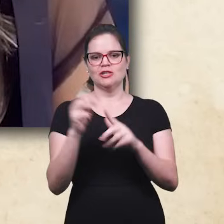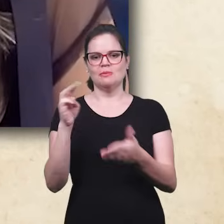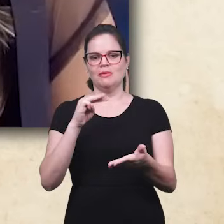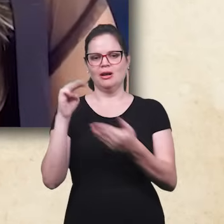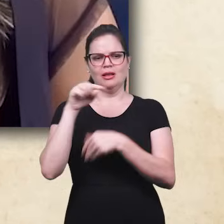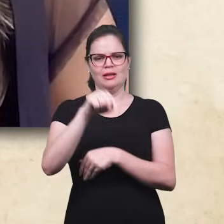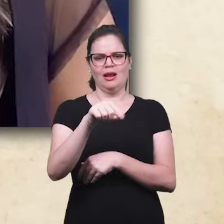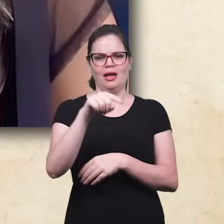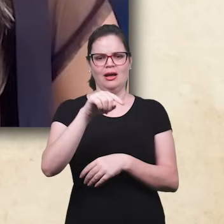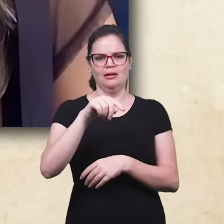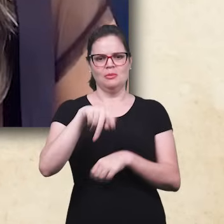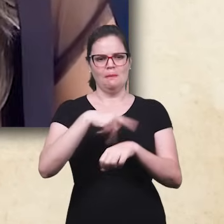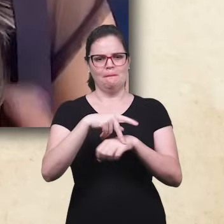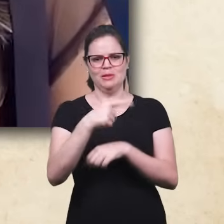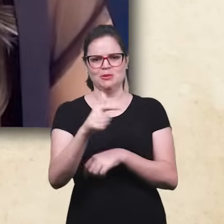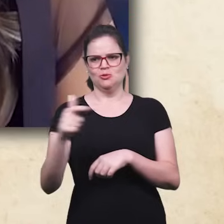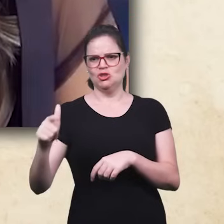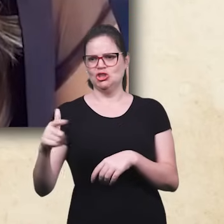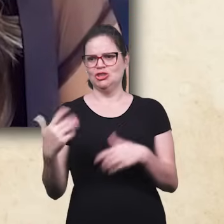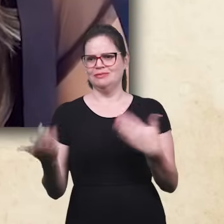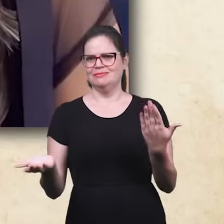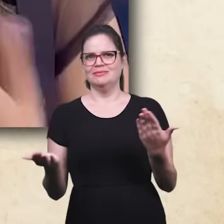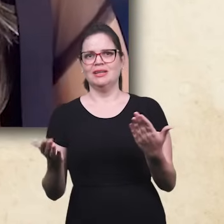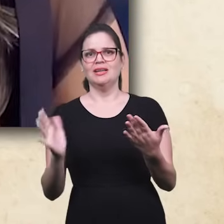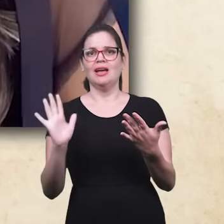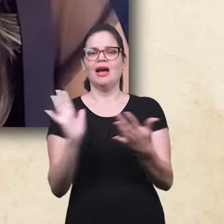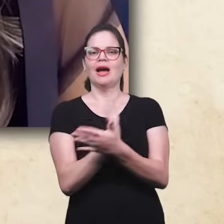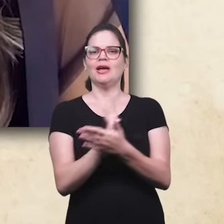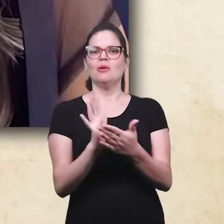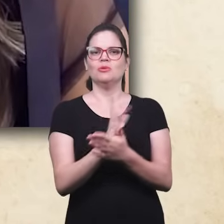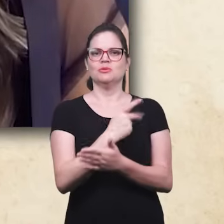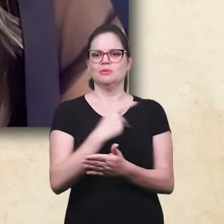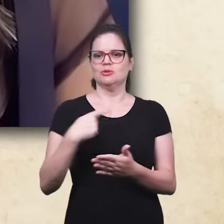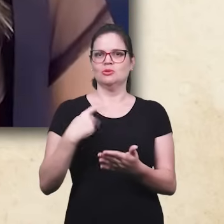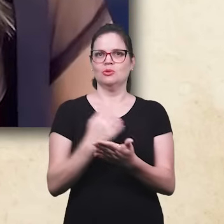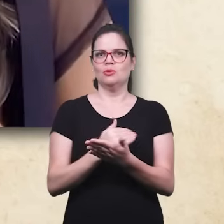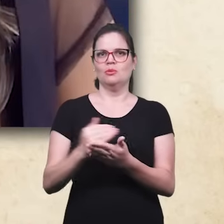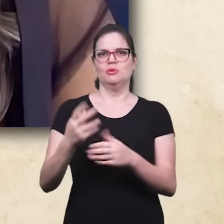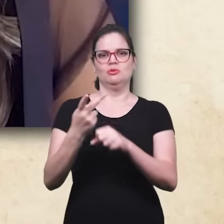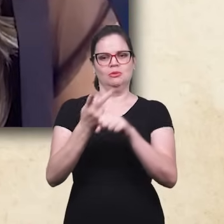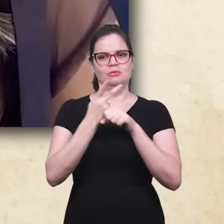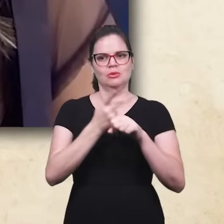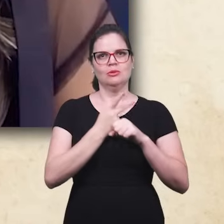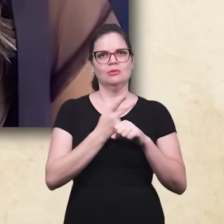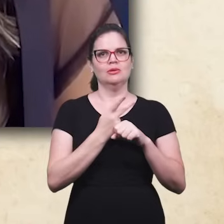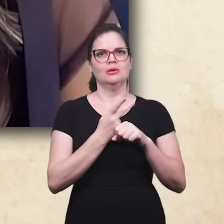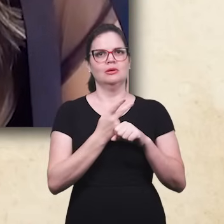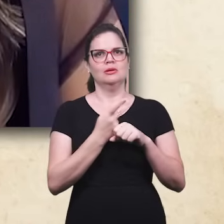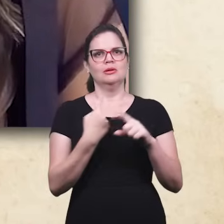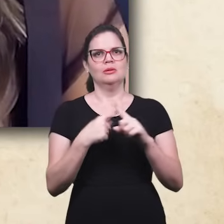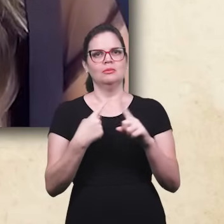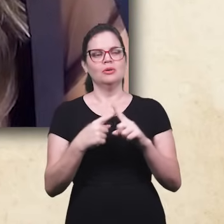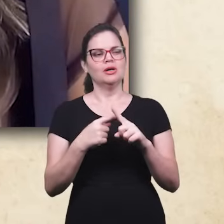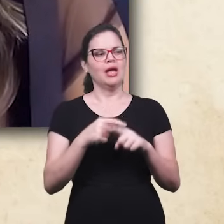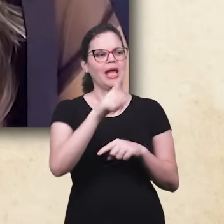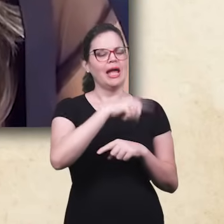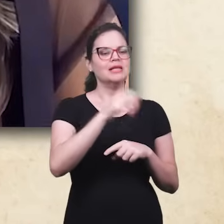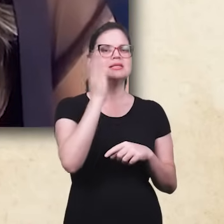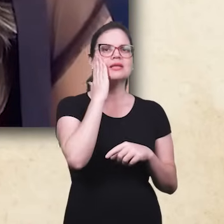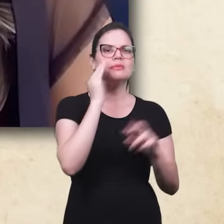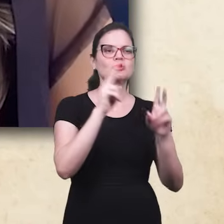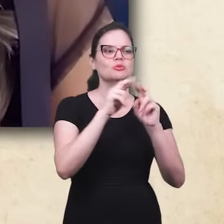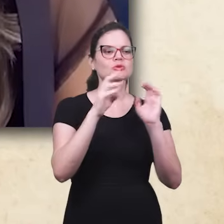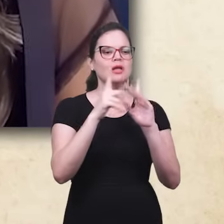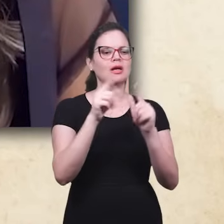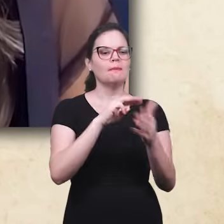país. Então, alguns pastores começaram a me procurar, porque ouviram dizer acerca dessa